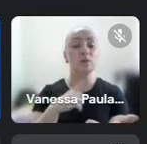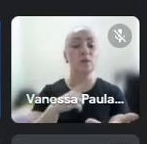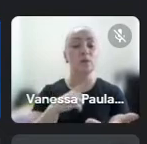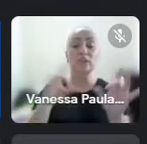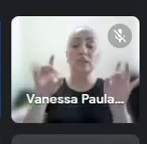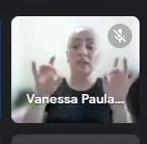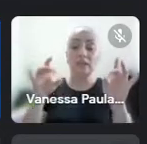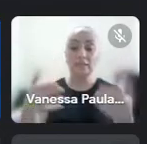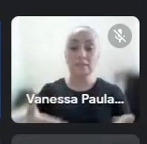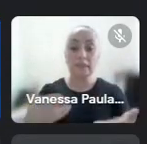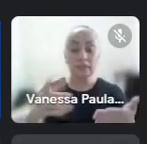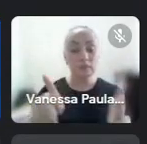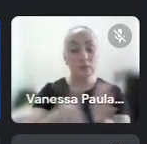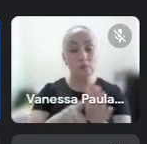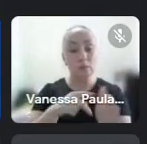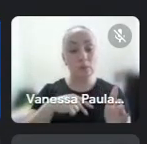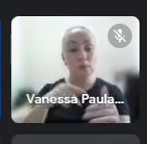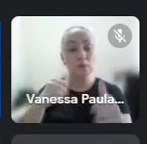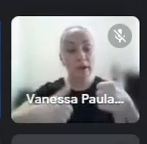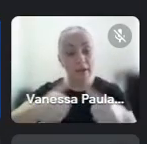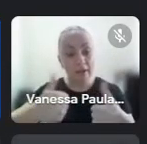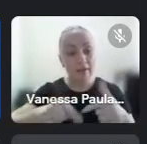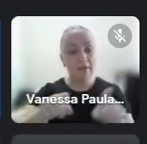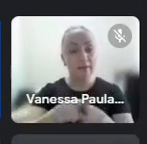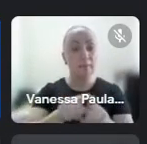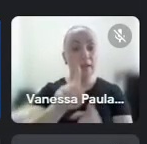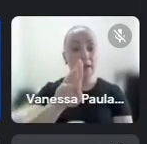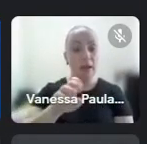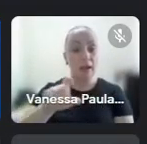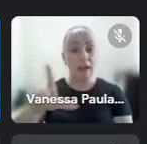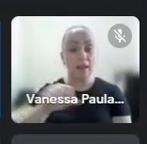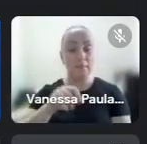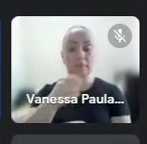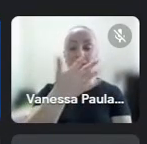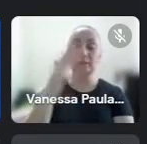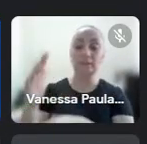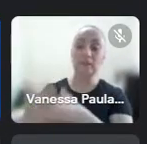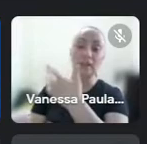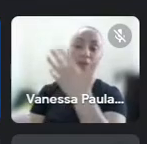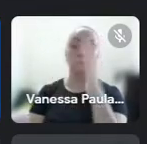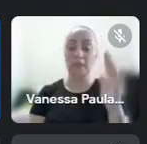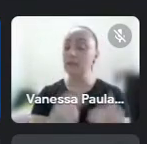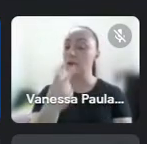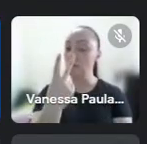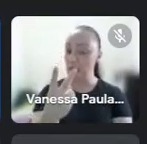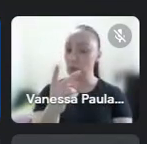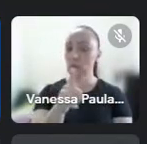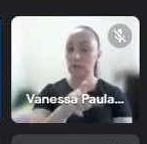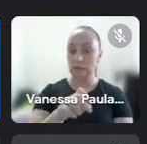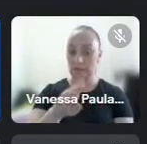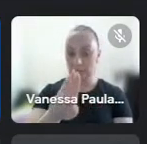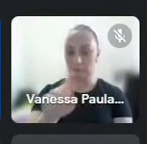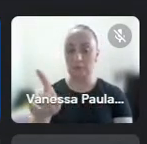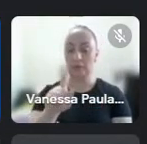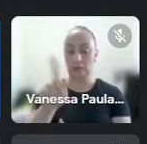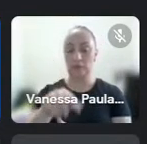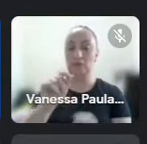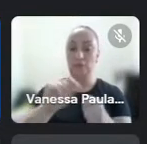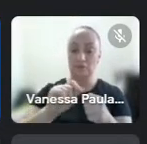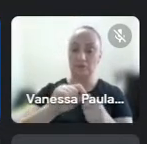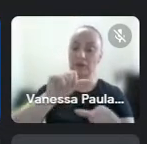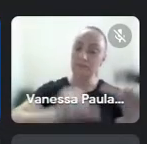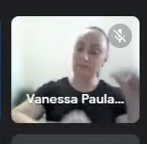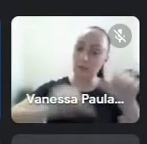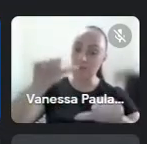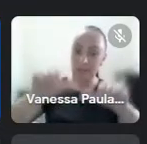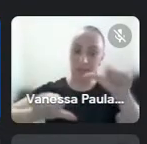analítica, lá do ICEM, e o laboratório de química ambiental. São 2 laboratórios que a gente faz uma alternância de trabalho. A